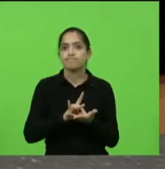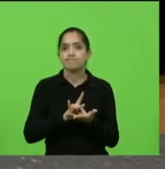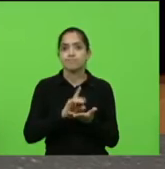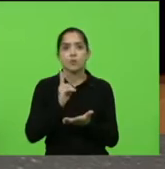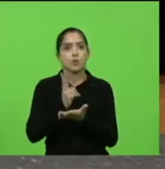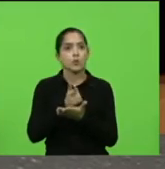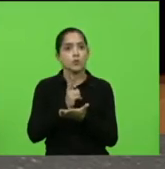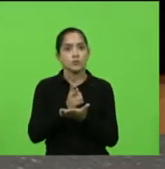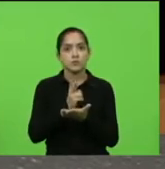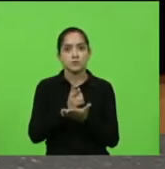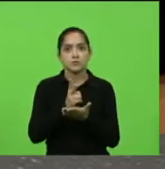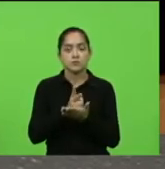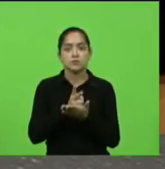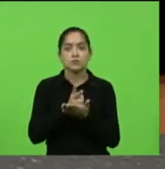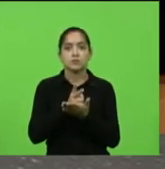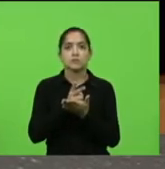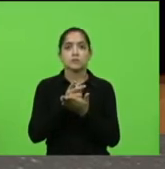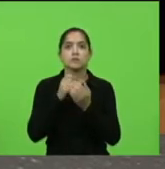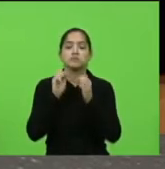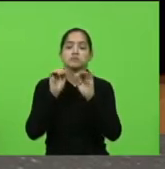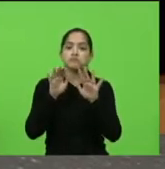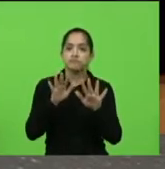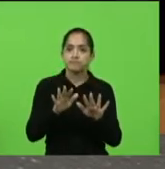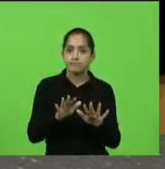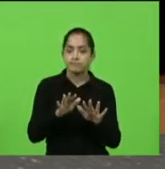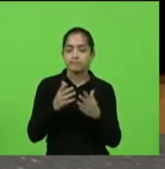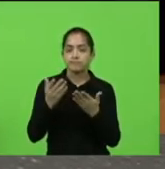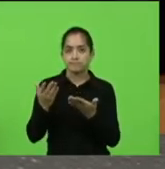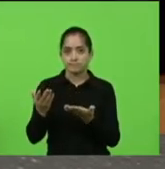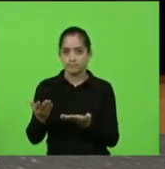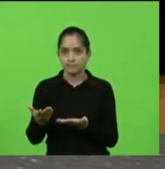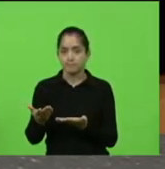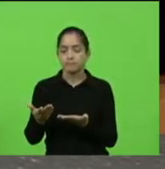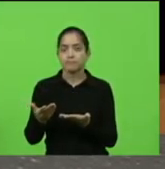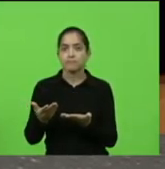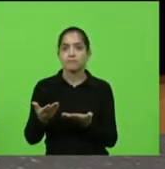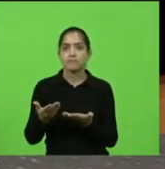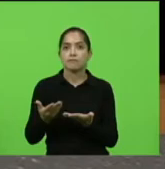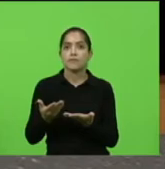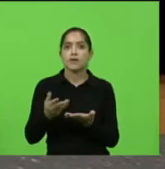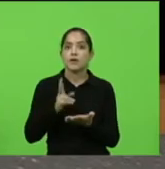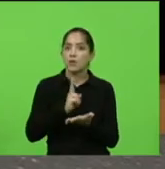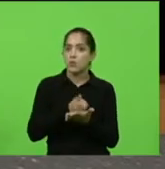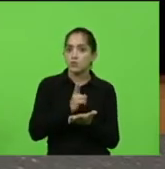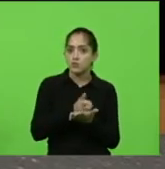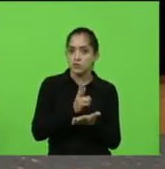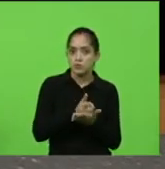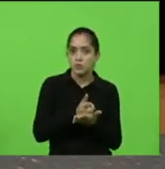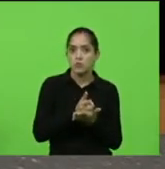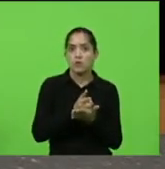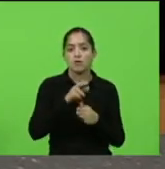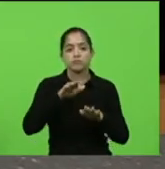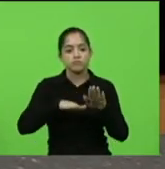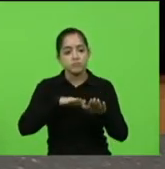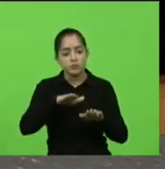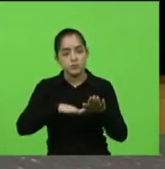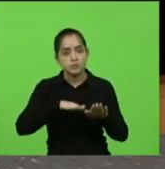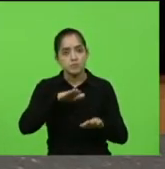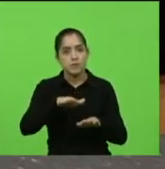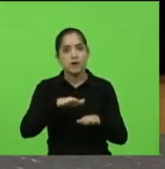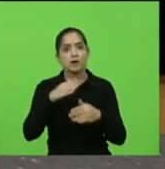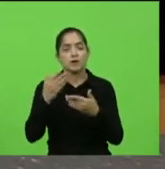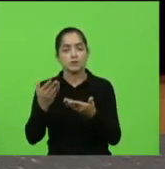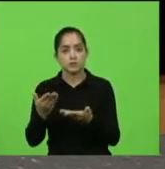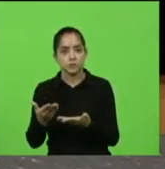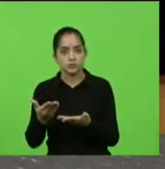nos iluminando para que possamos dar sequência aos passos que por ele foram